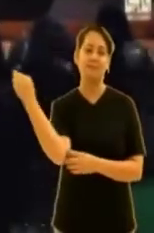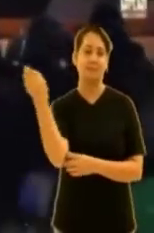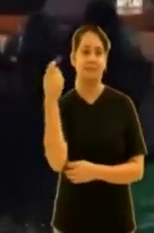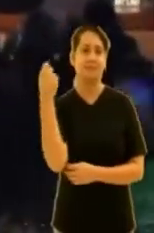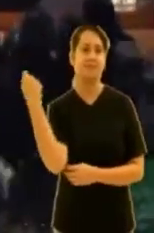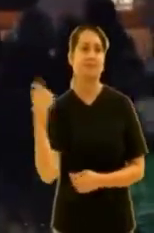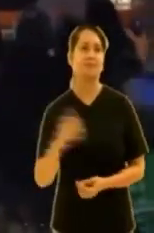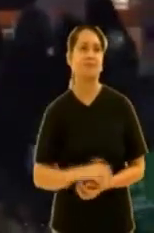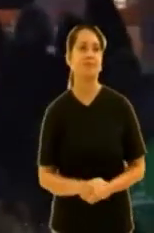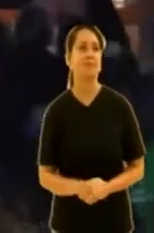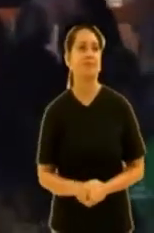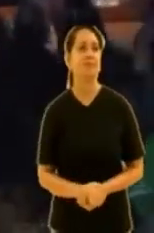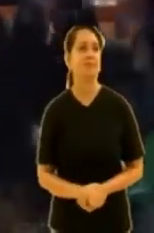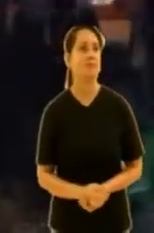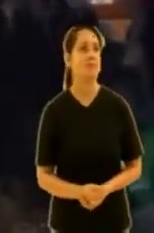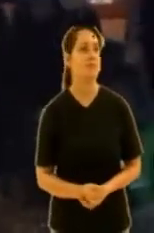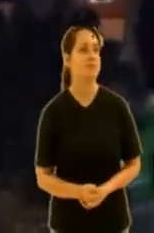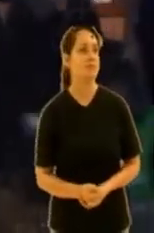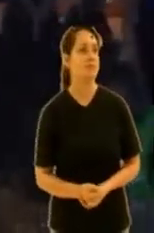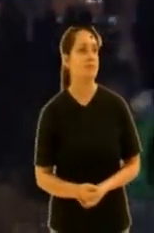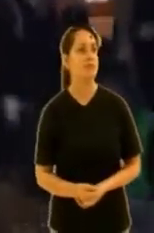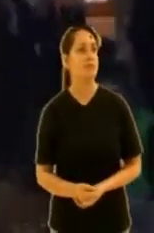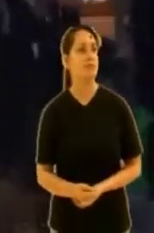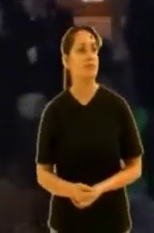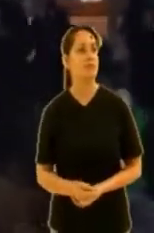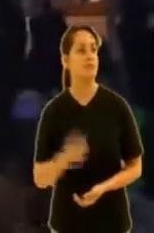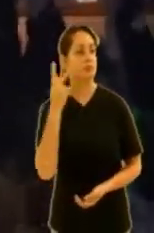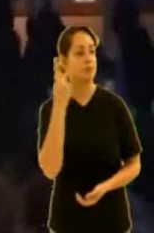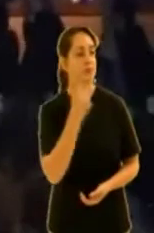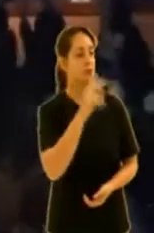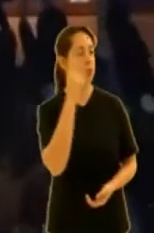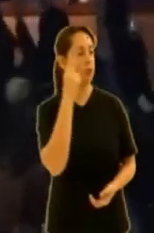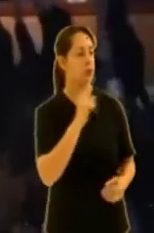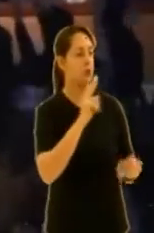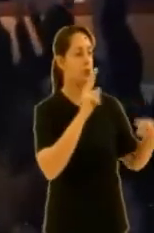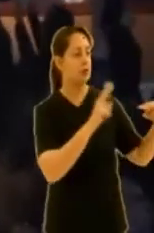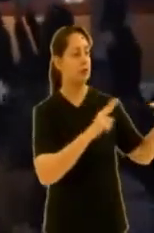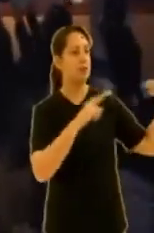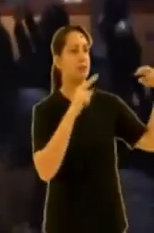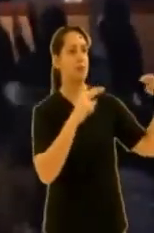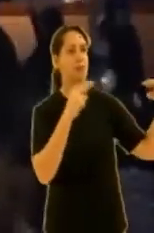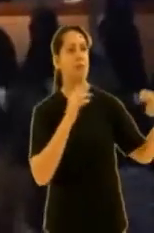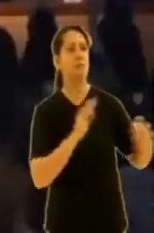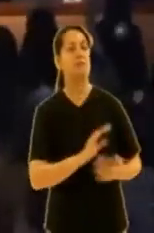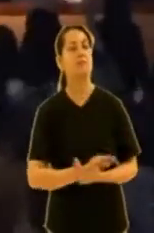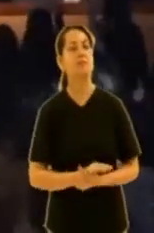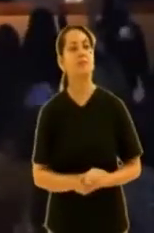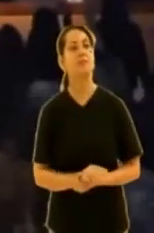Devagar. Pode. Seu olhar melhora.